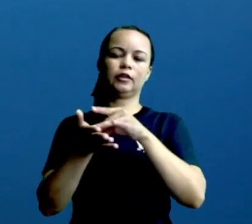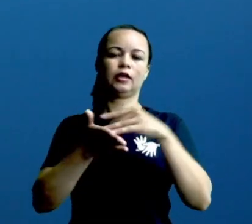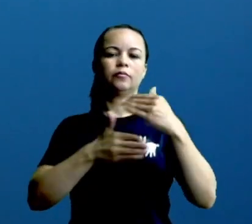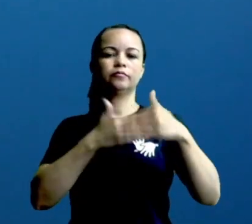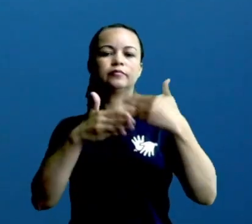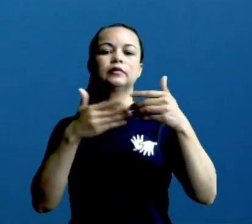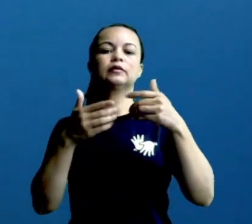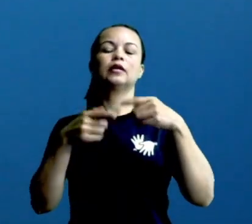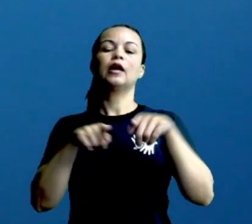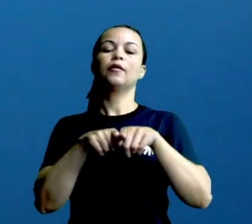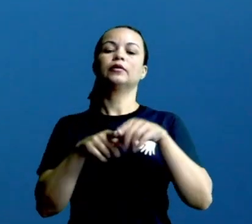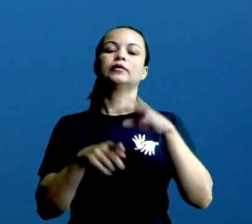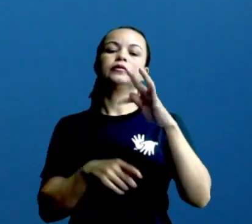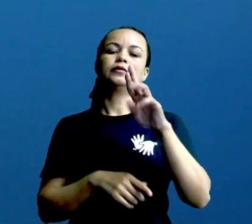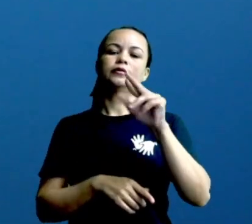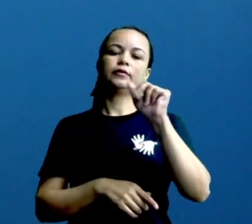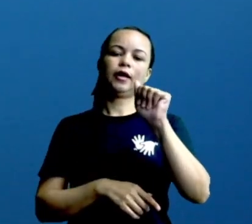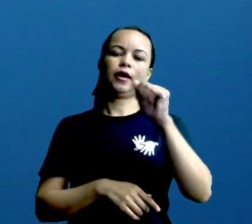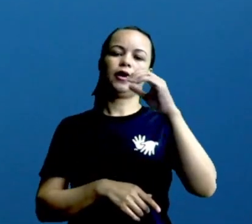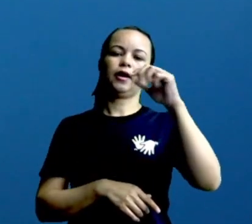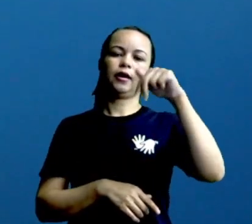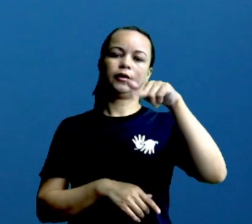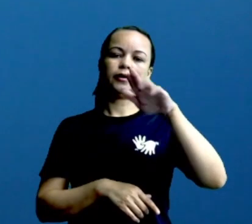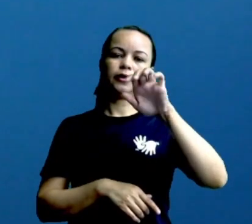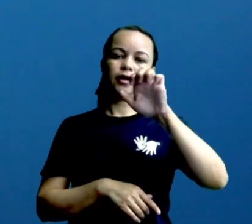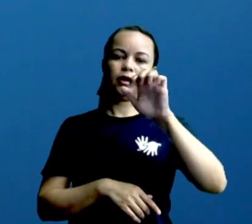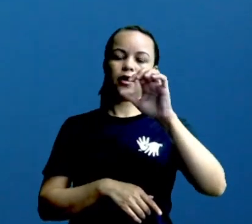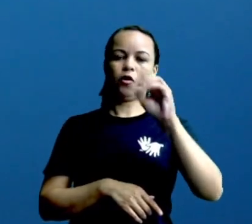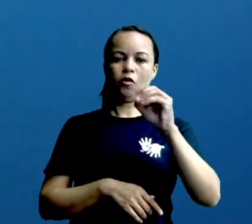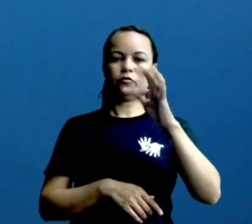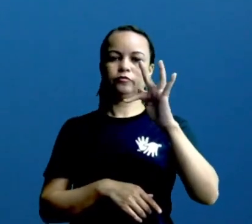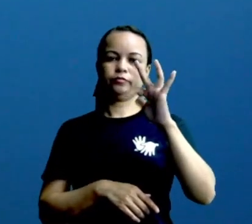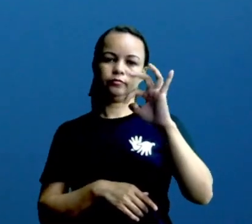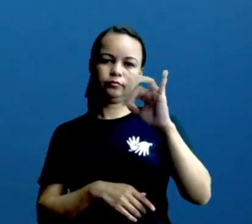serem o quê? Traqueófitas, possui vasos